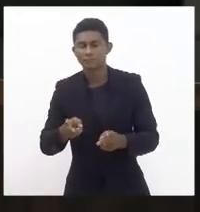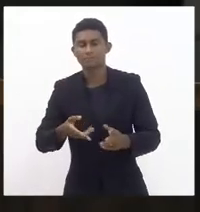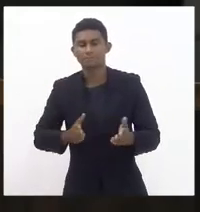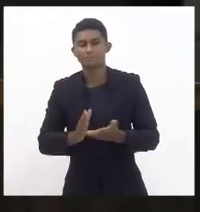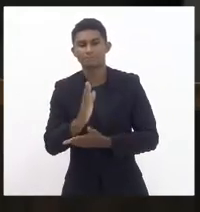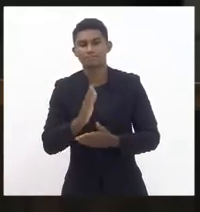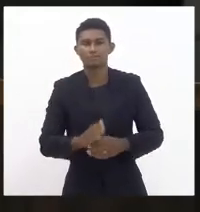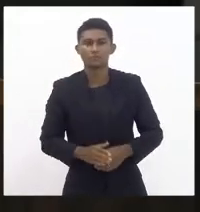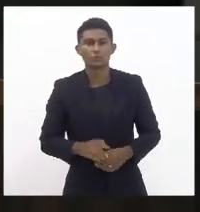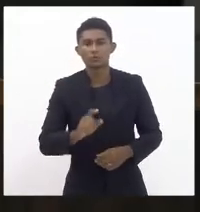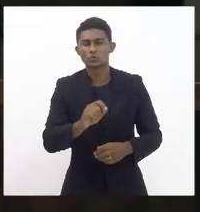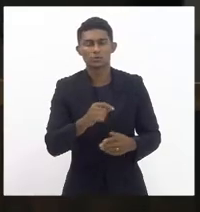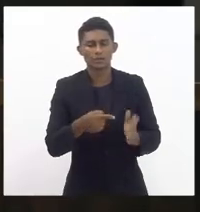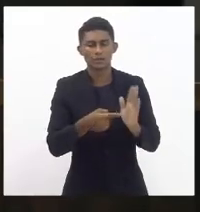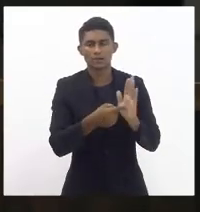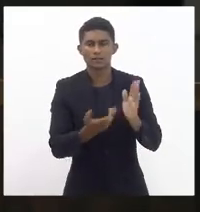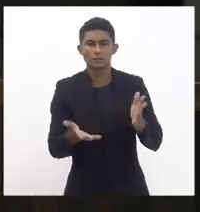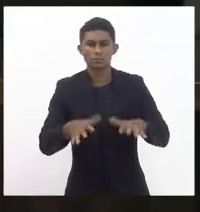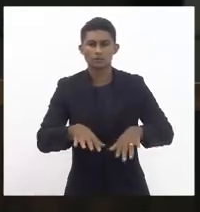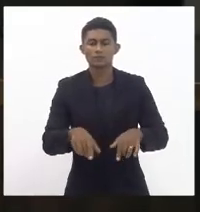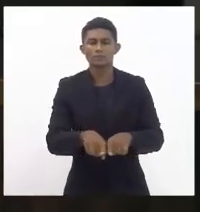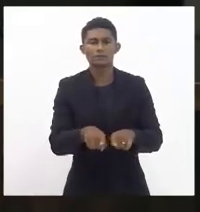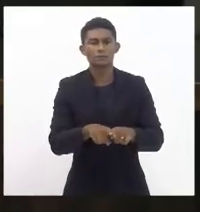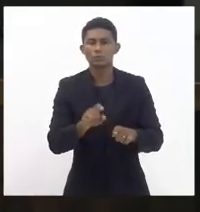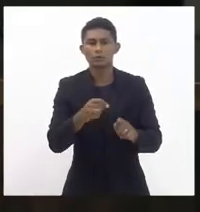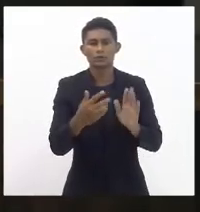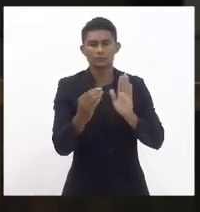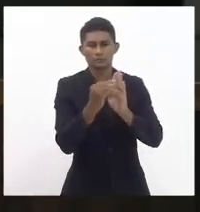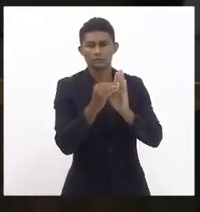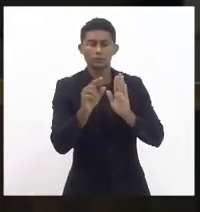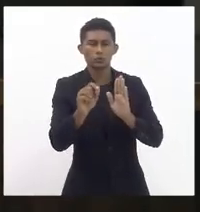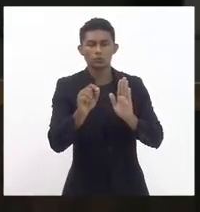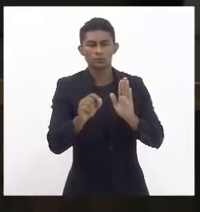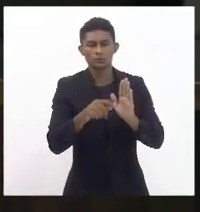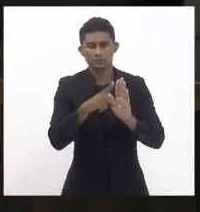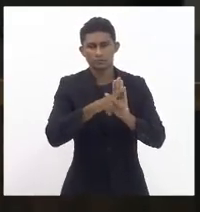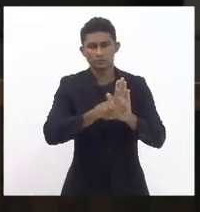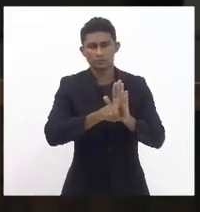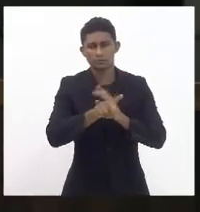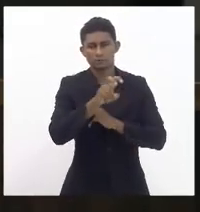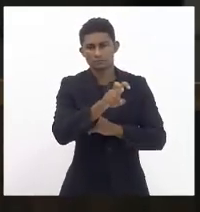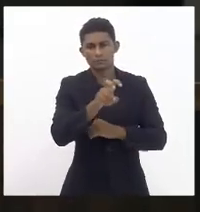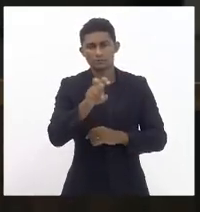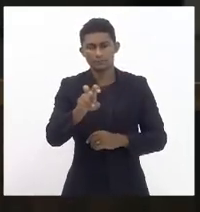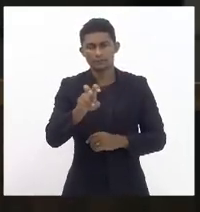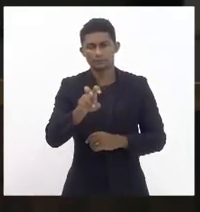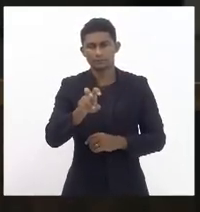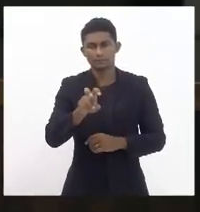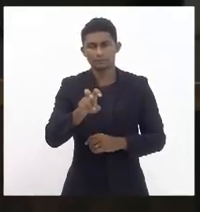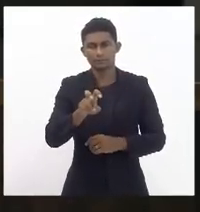é que é inclusão na ordem do dia projeto de lei 55